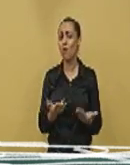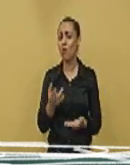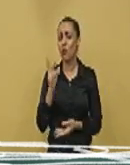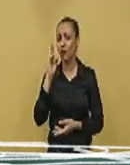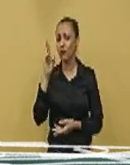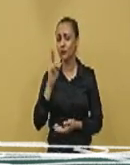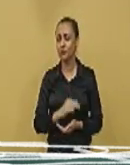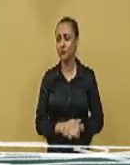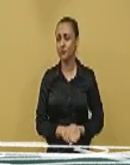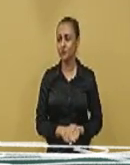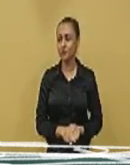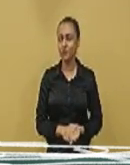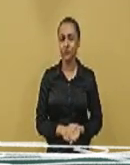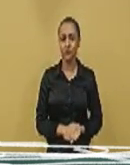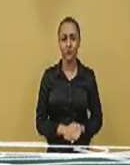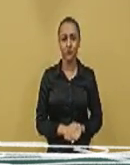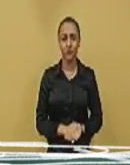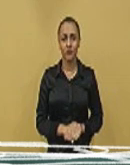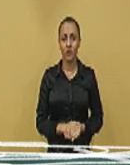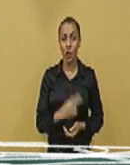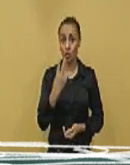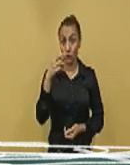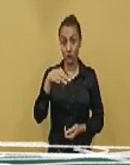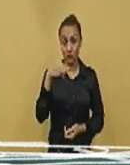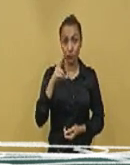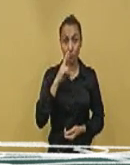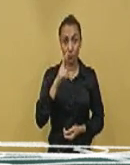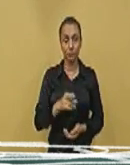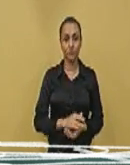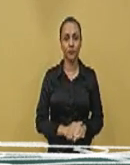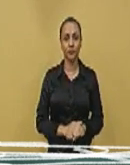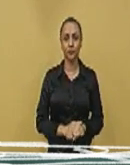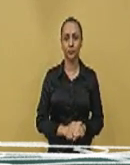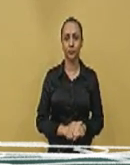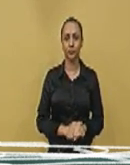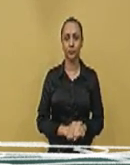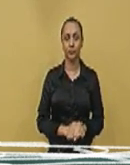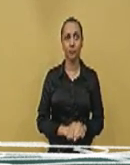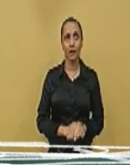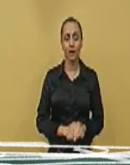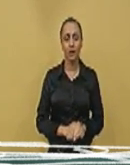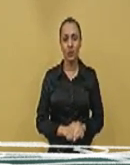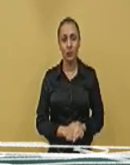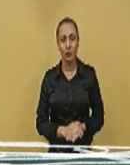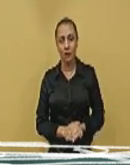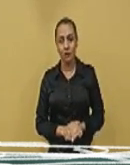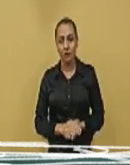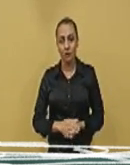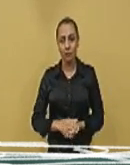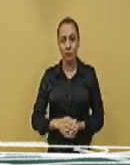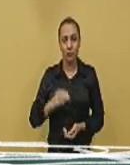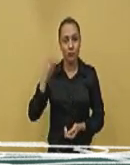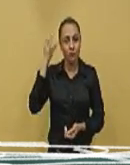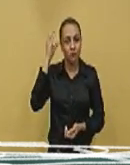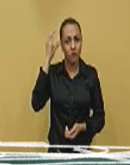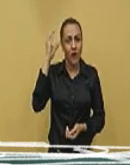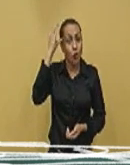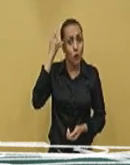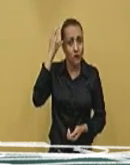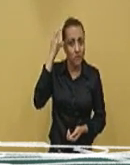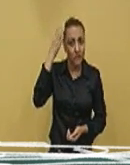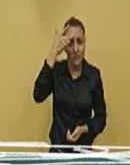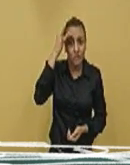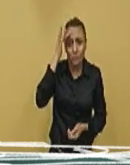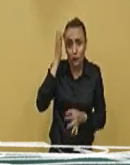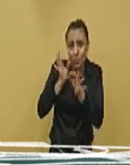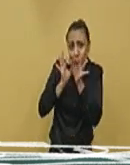Dois minutos, professor. O caráter das pessoas... O caráter das pessoas, ele se constrói durante a